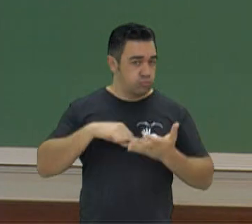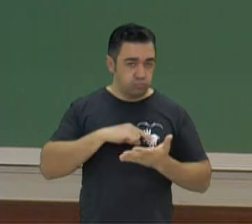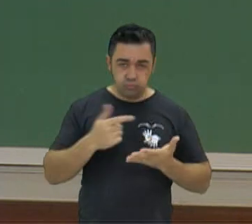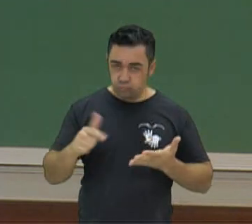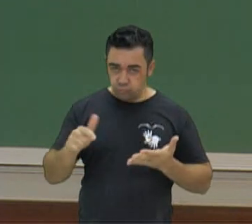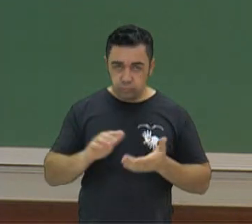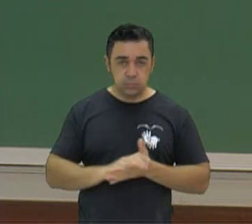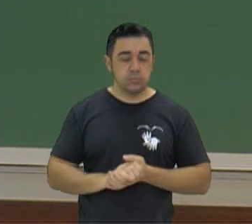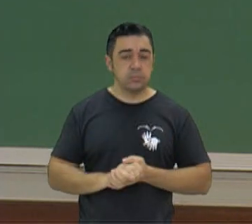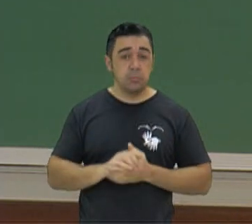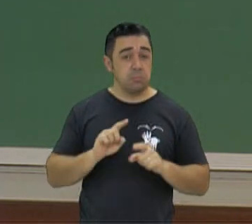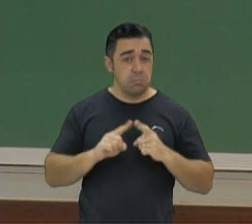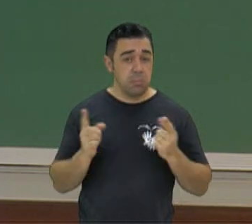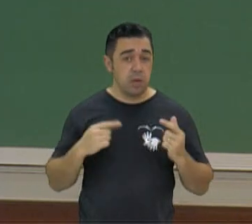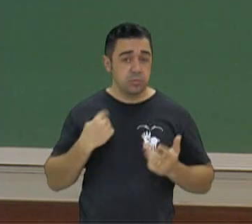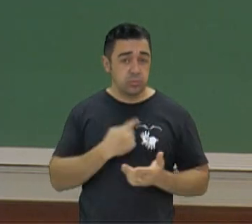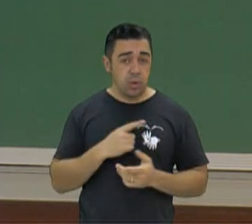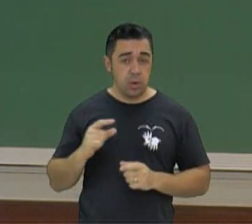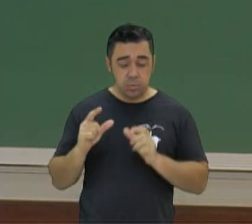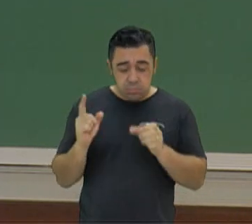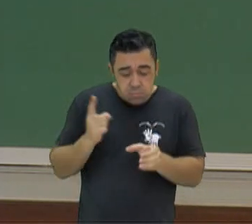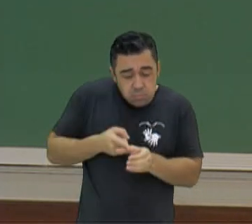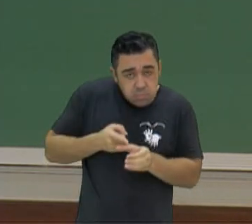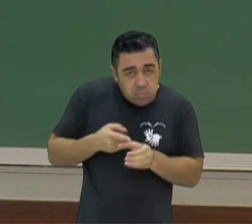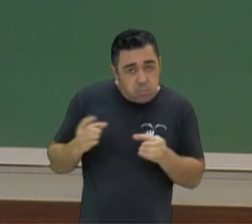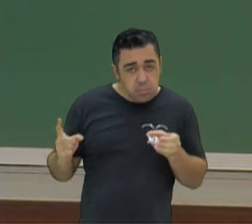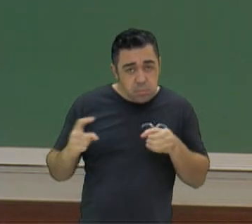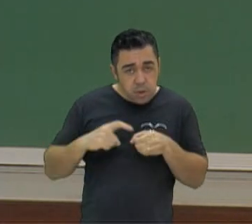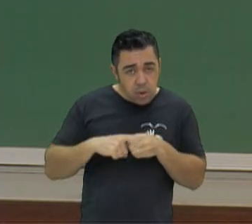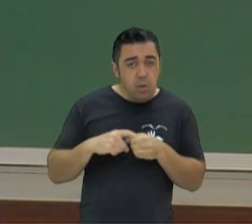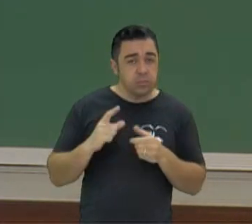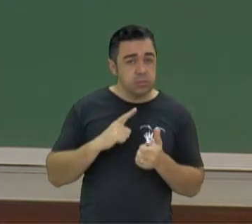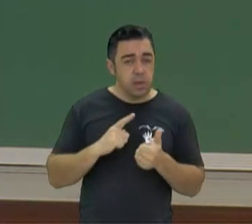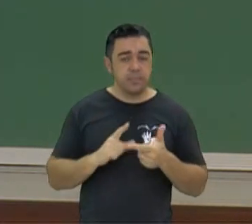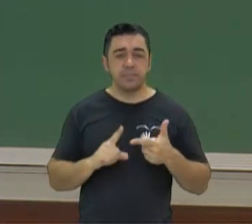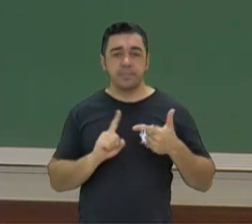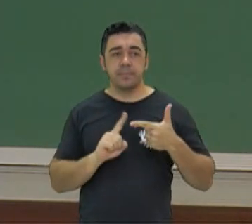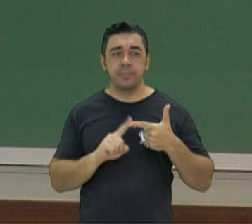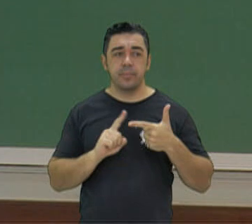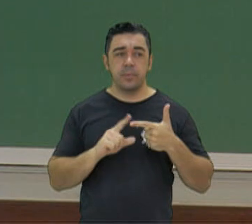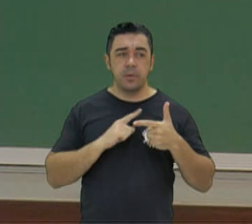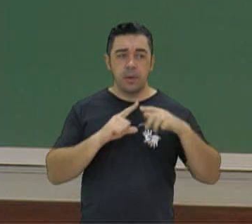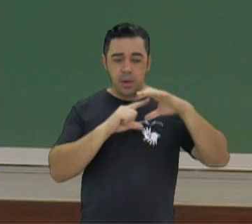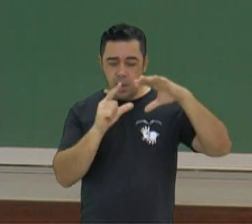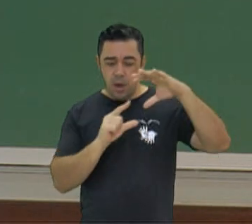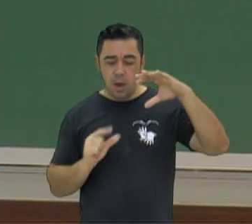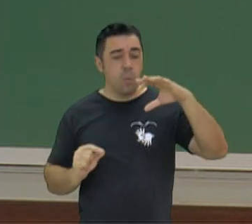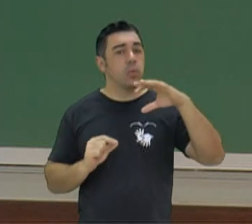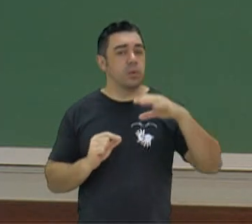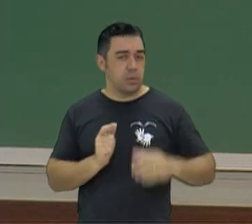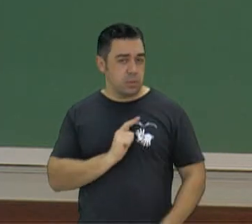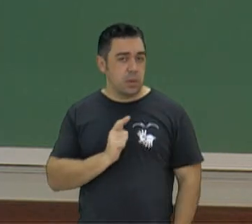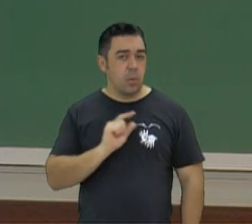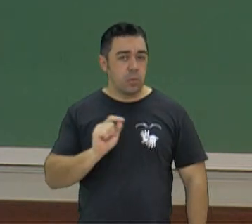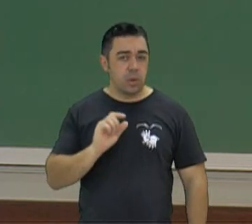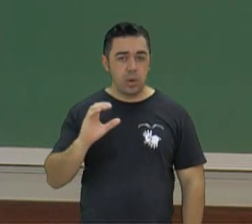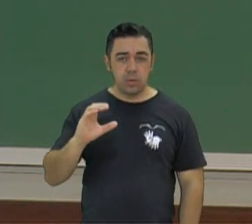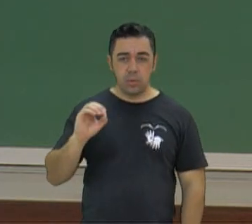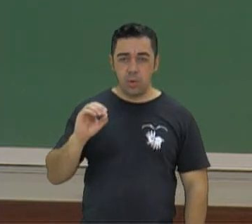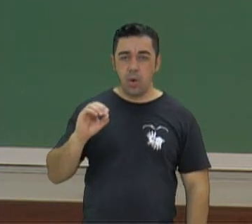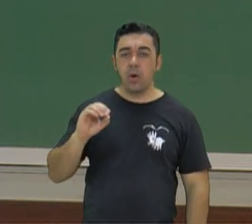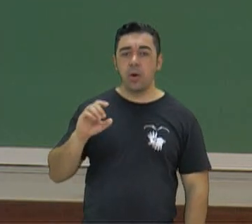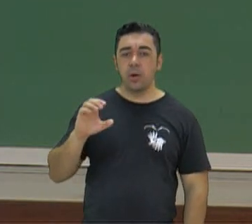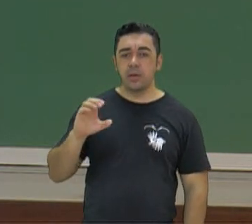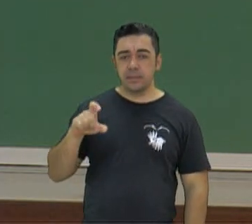isso, mas na fase embrionária a gente tem, né? Cauda pós-anal, a gente ainda tem o resquício dela, que é o cóccix que a gente falou.